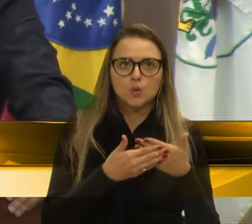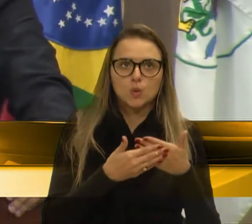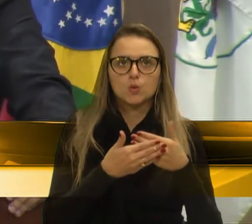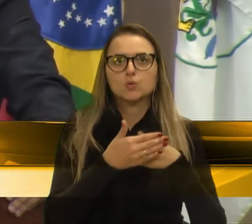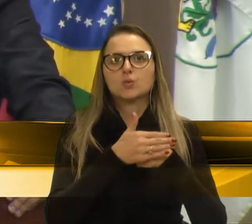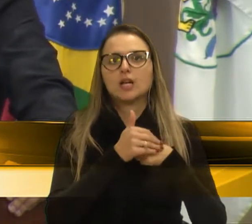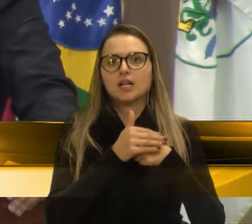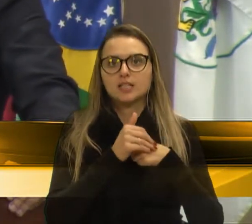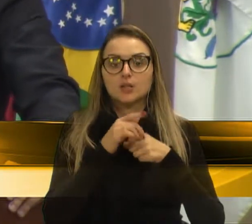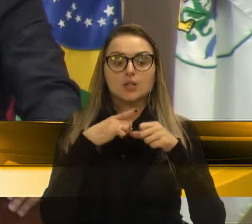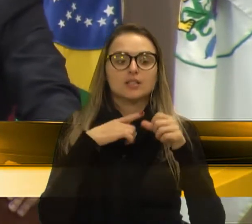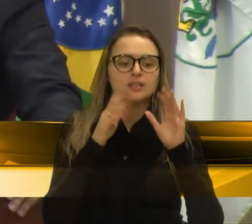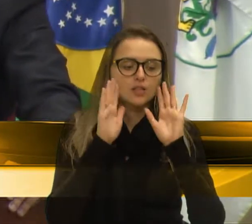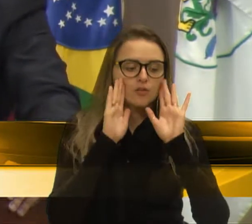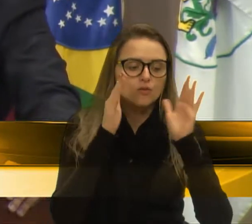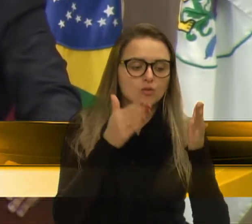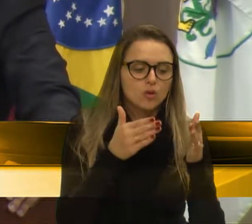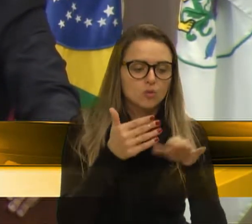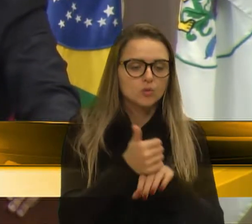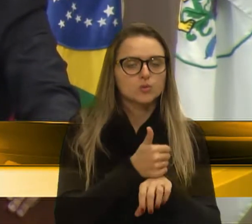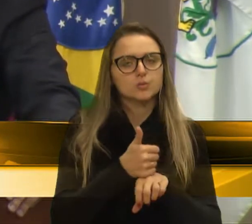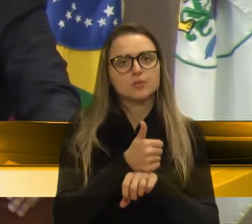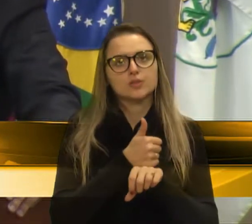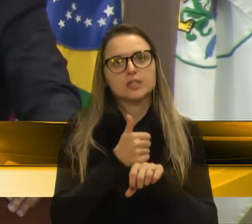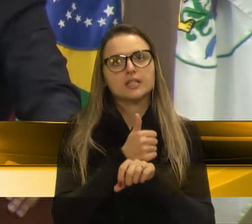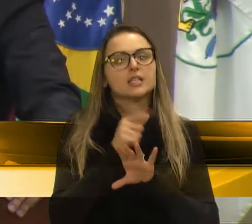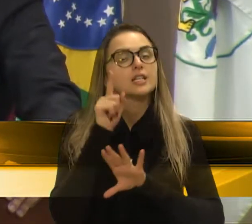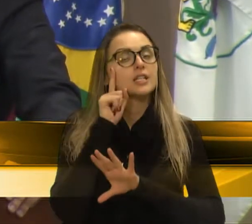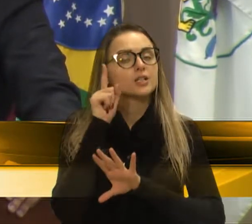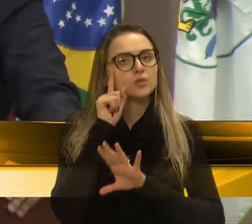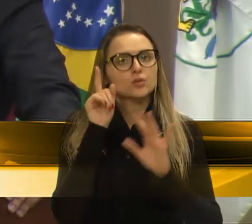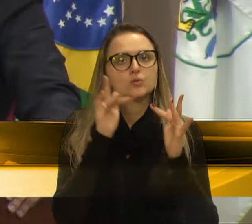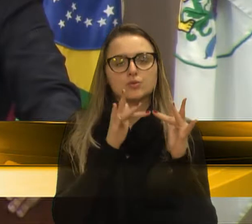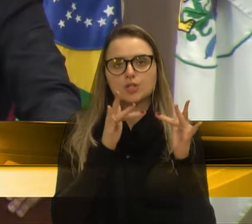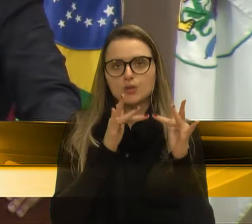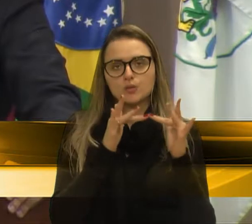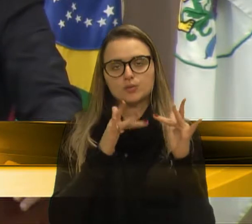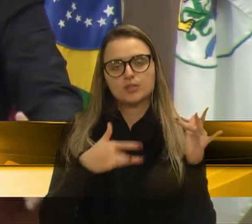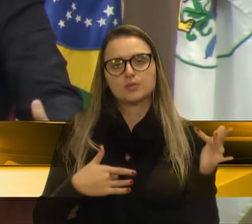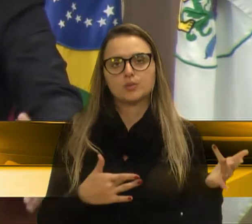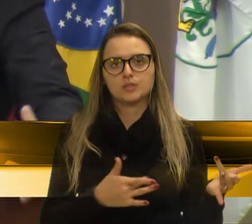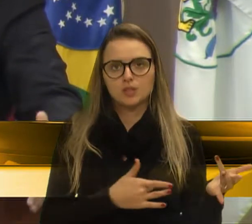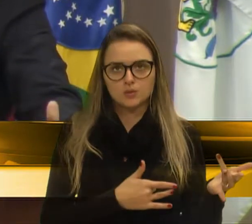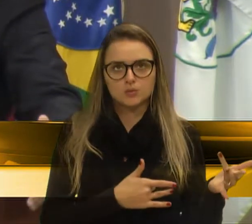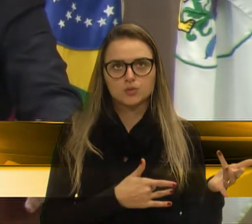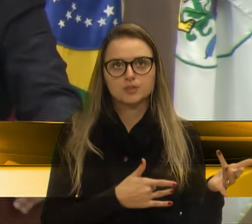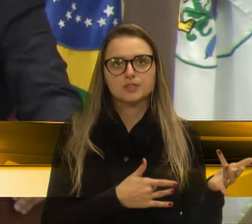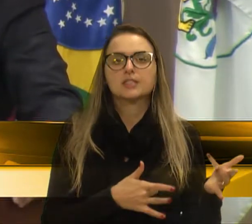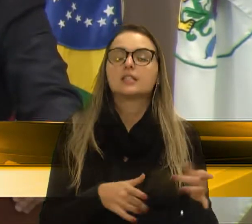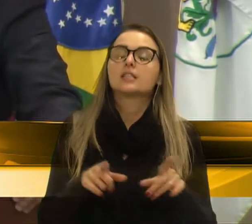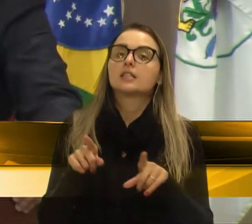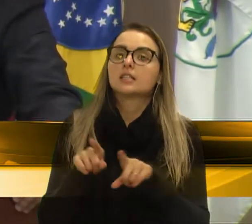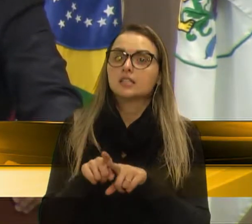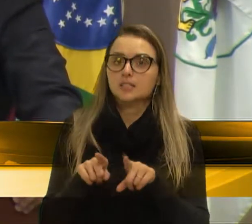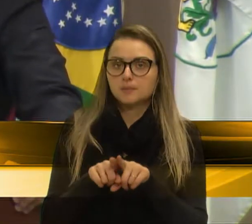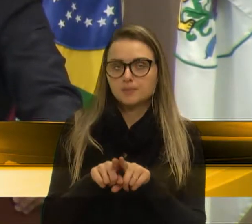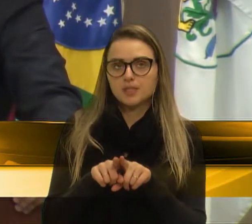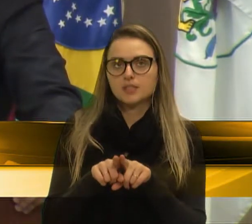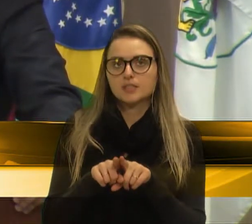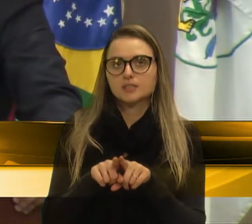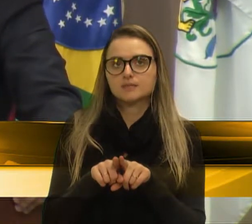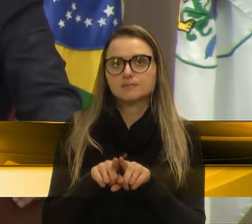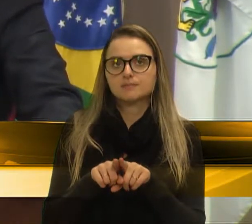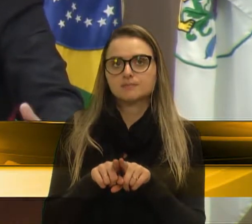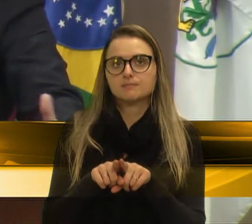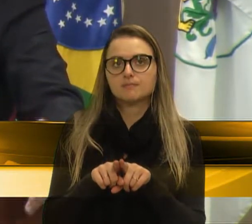o olhar para esses profissionais que estão no cotidiano da saúde, e que tema esse que muitas vezes é palco